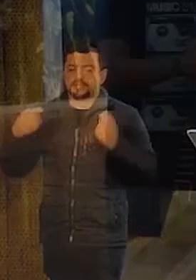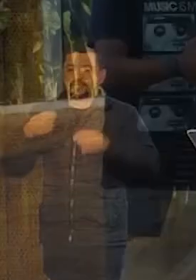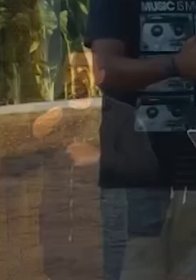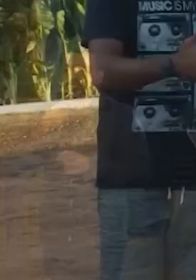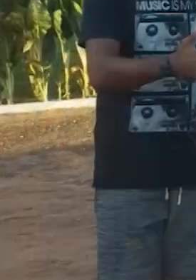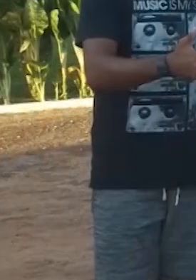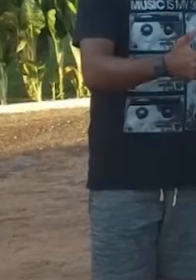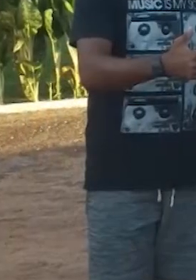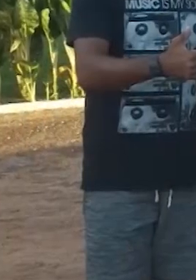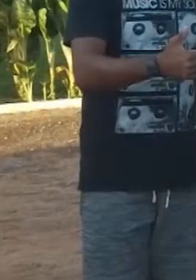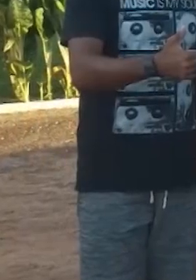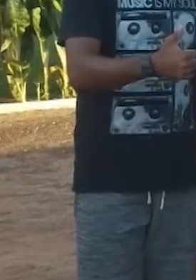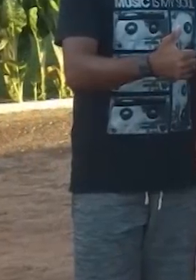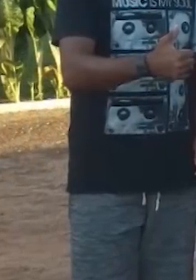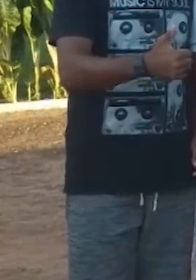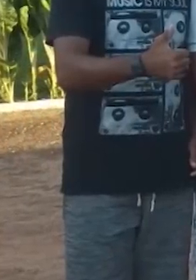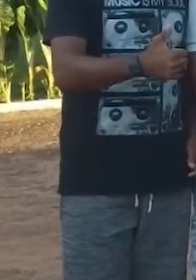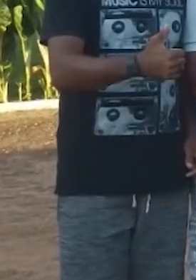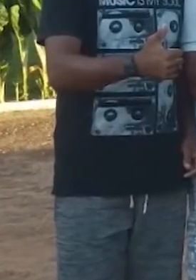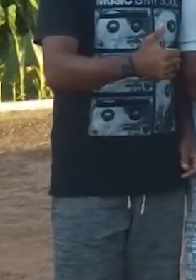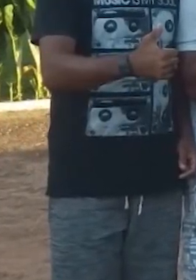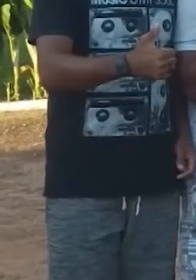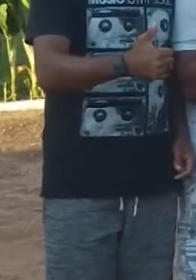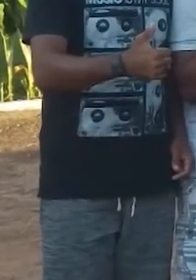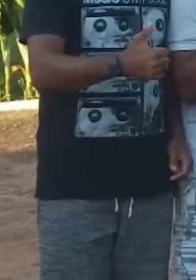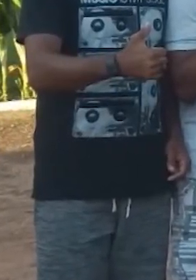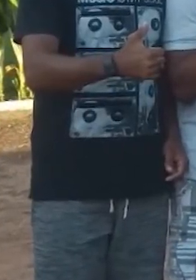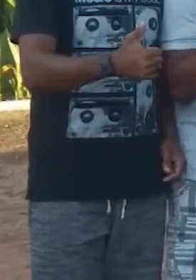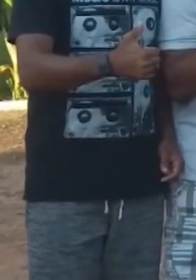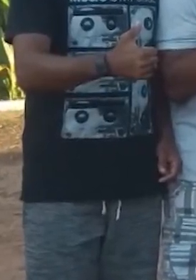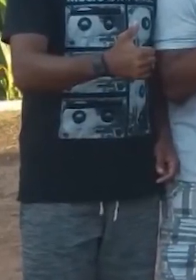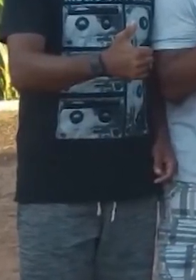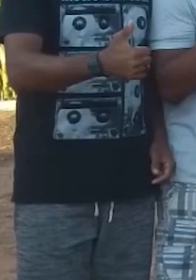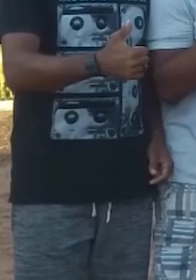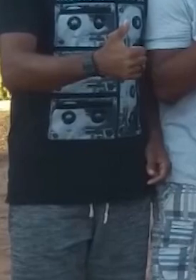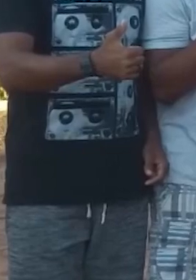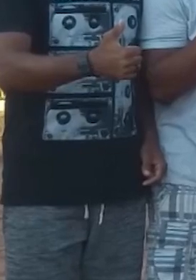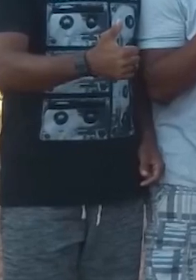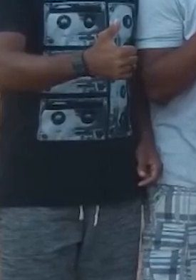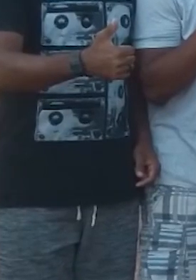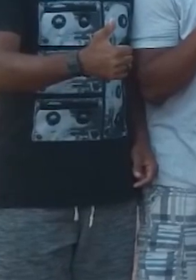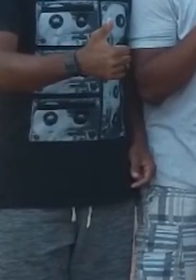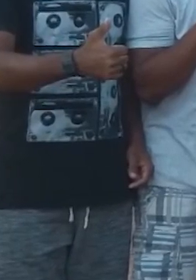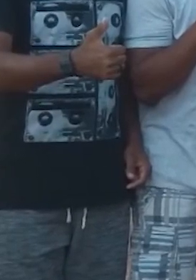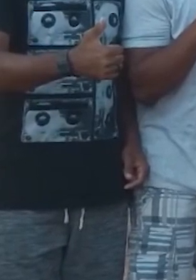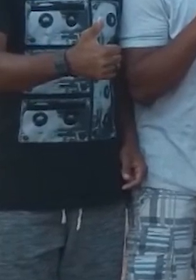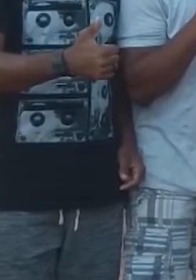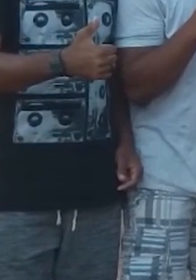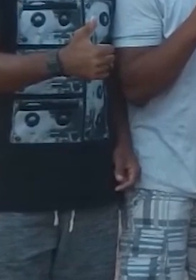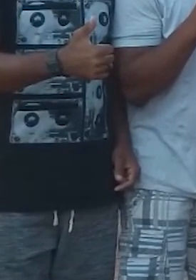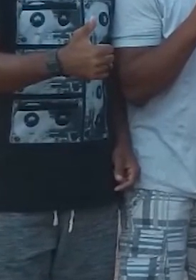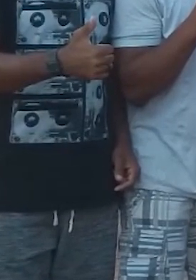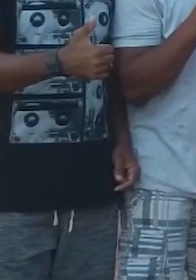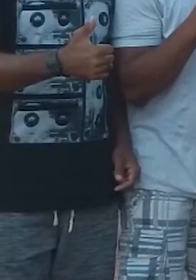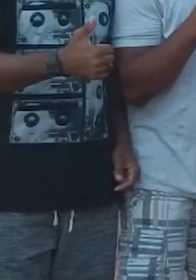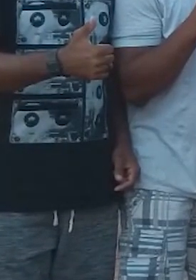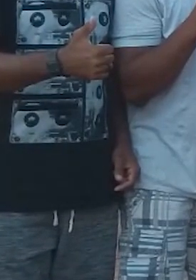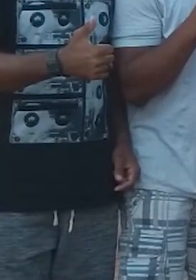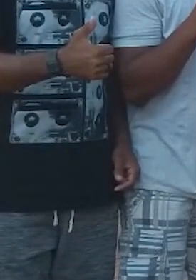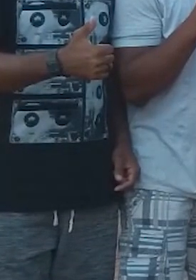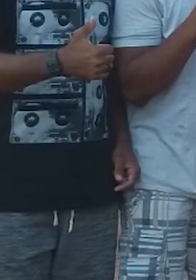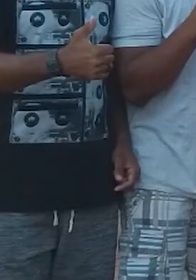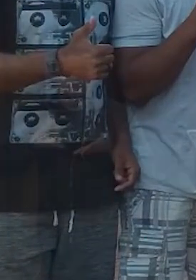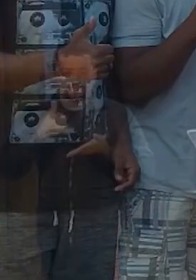de vida como freehanso falou muitos têm dons que a droga não deixou